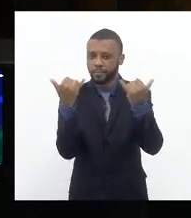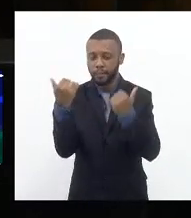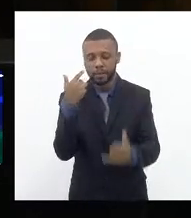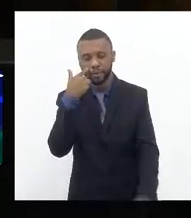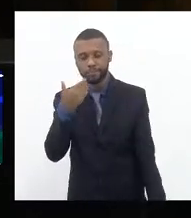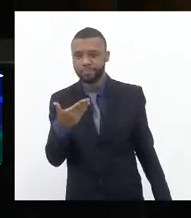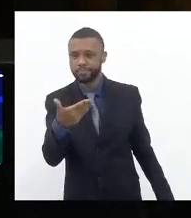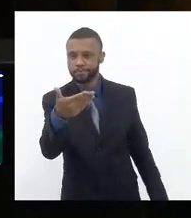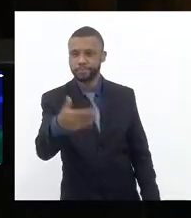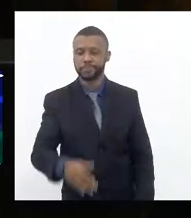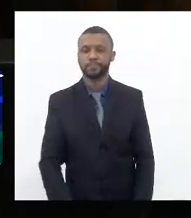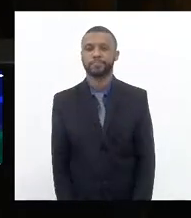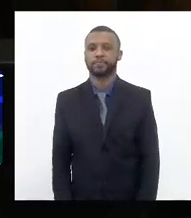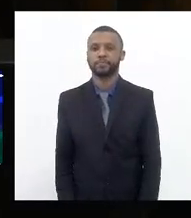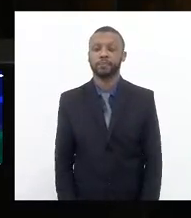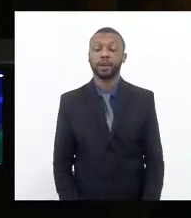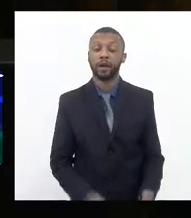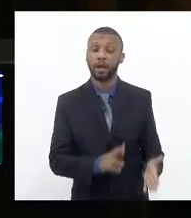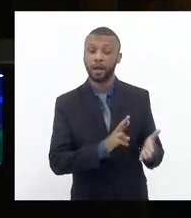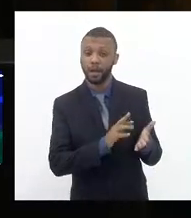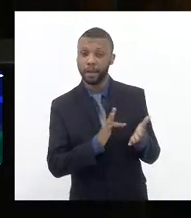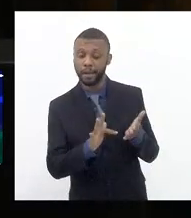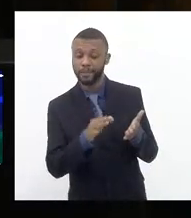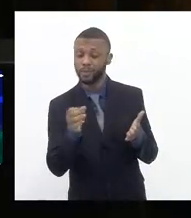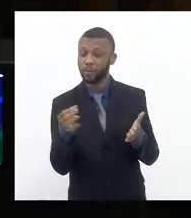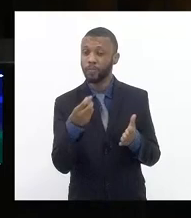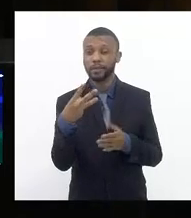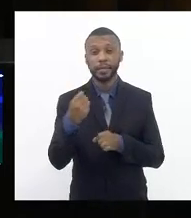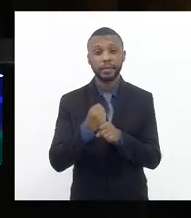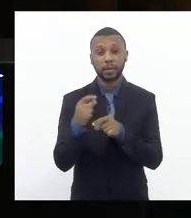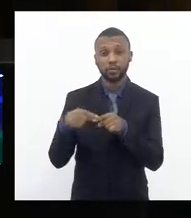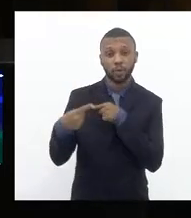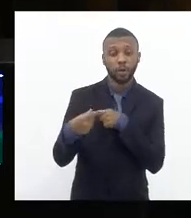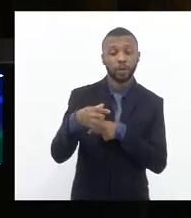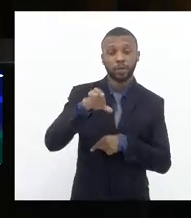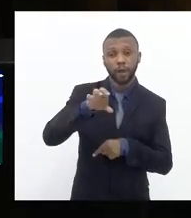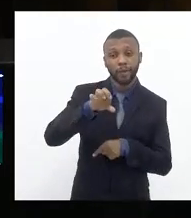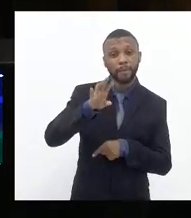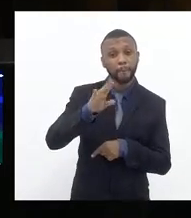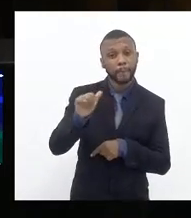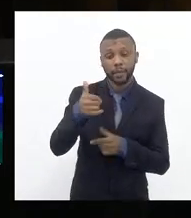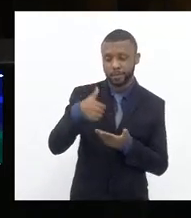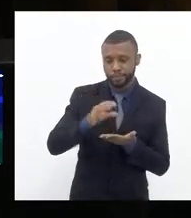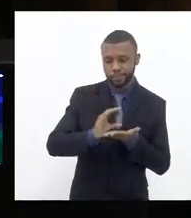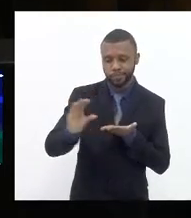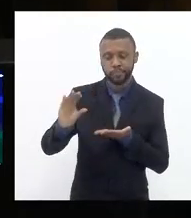Segundo os dados, no novo regime, em 3 anos, nós pagaremos 9 bi à União.